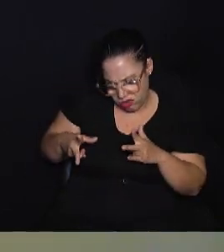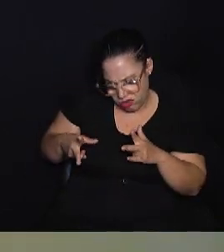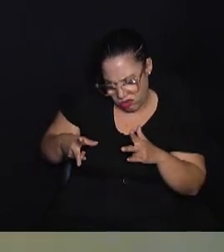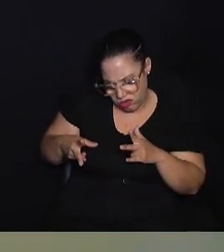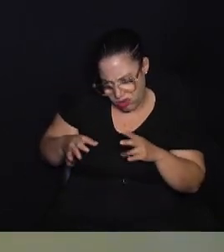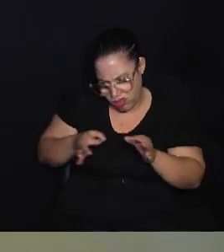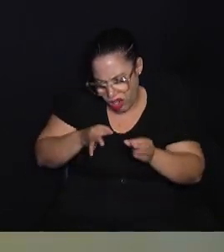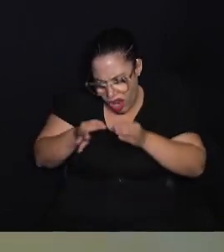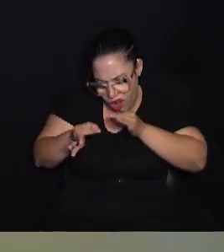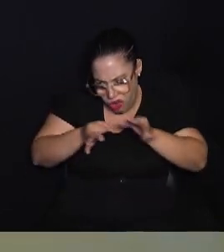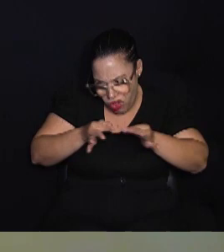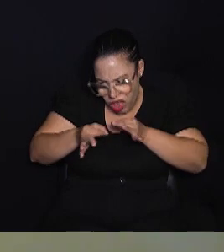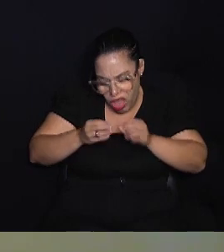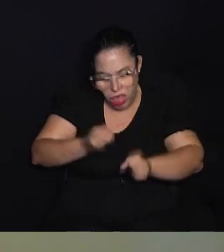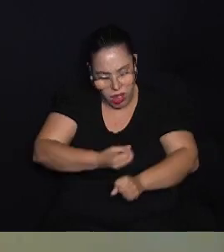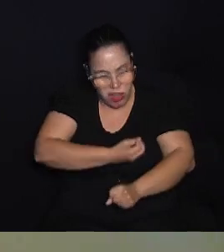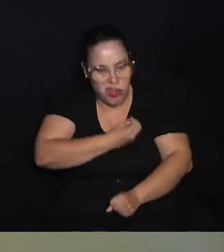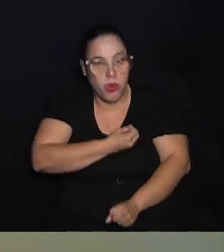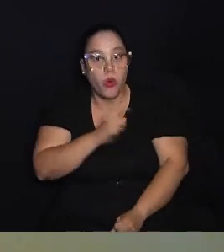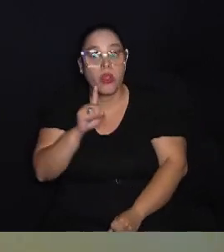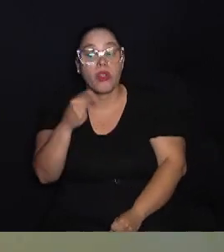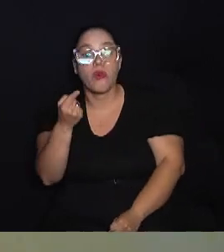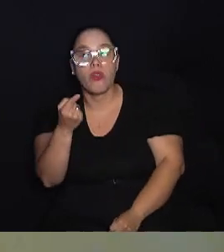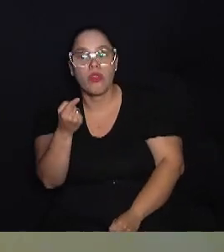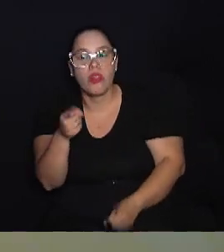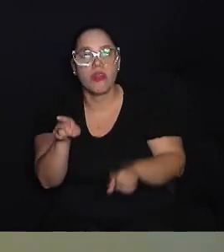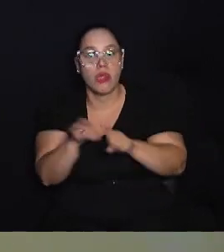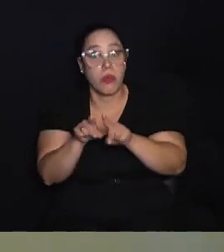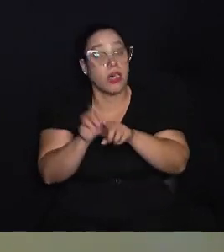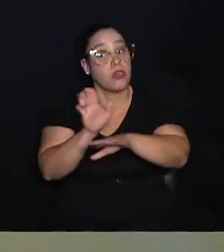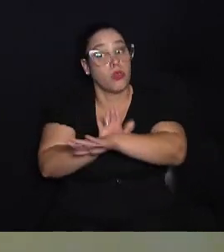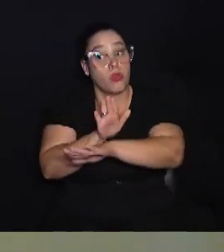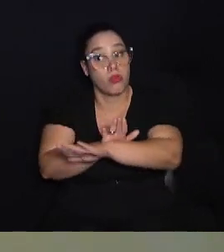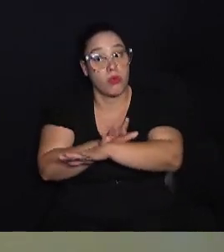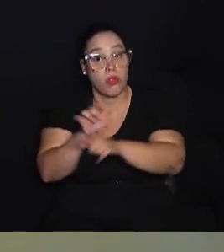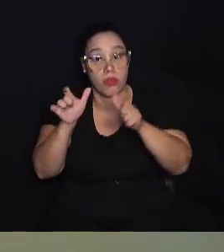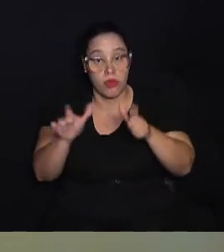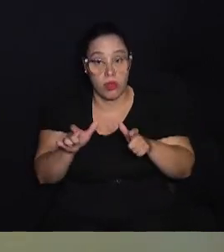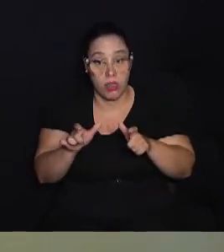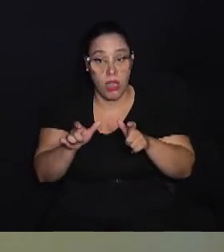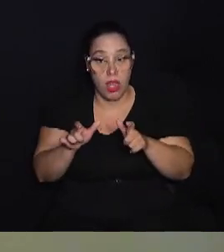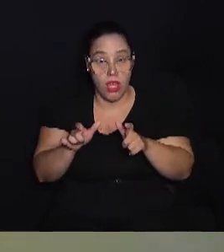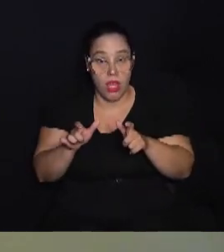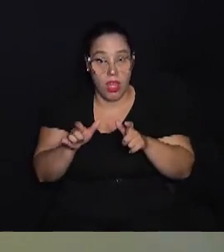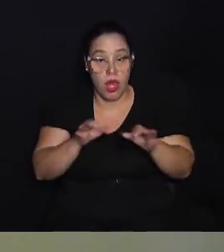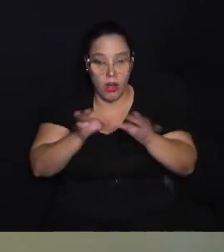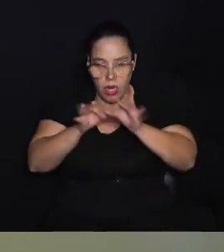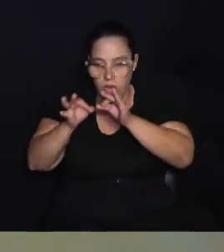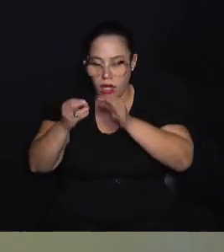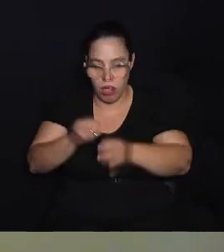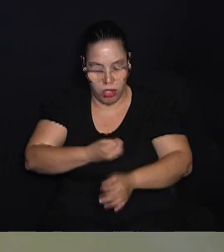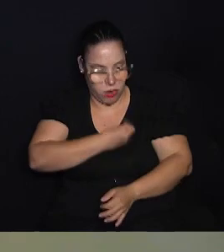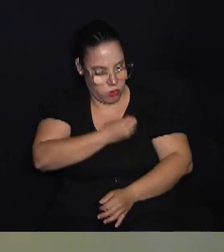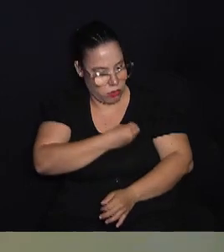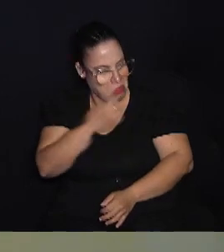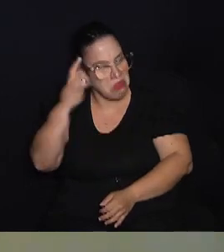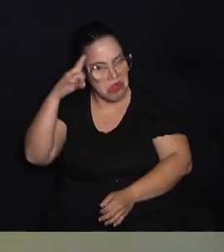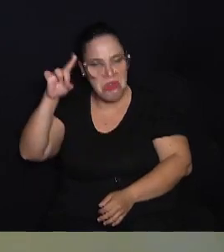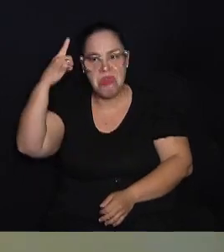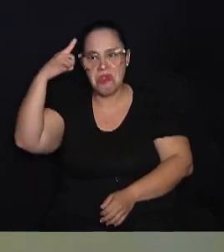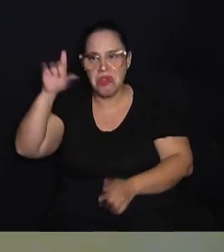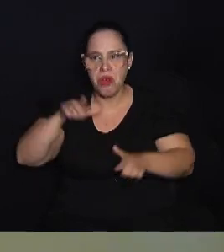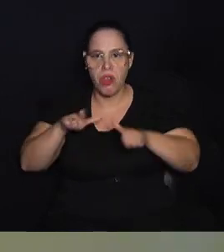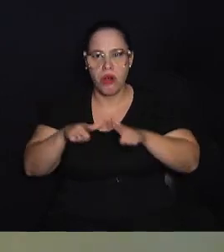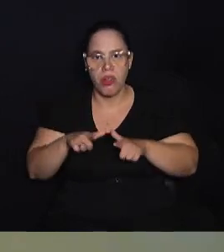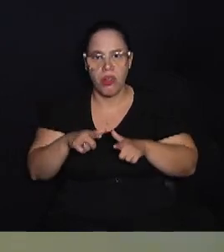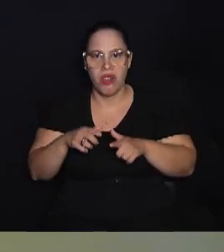na organização da sua vida? Outra coisa, também ajuda. Uma pessoa que era organizada na vida dela, no cotidiano, no